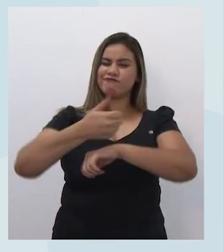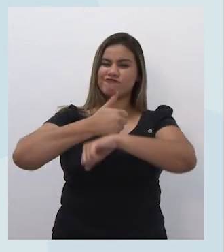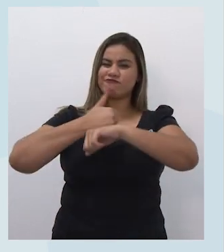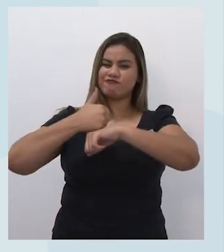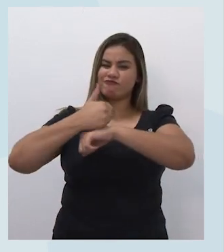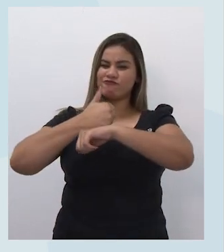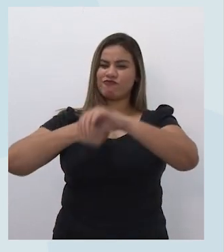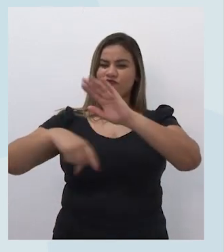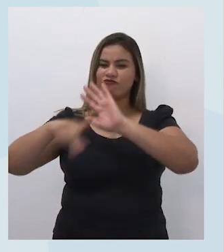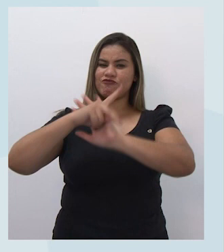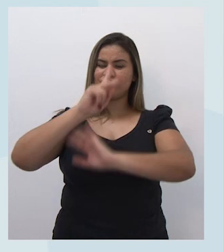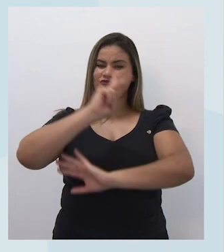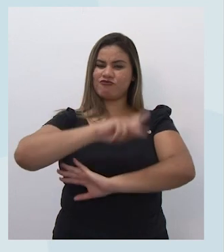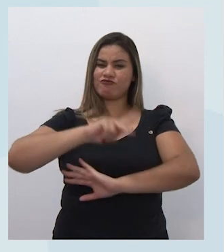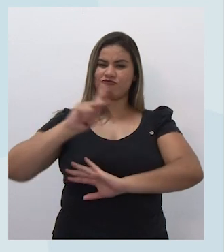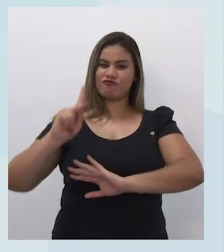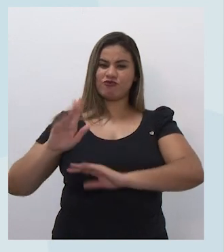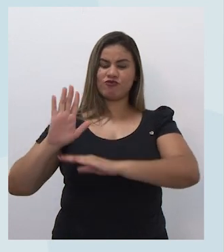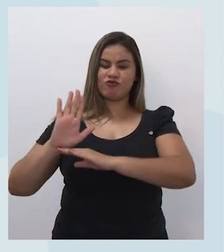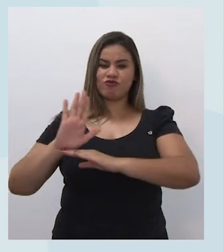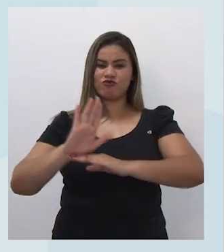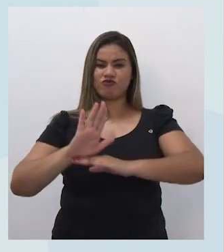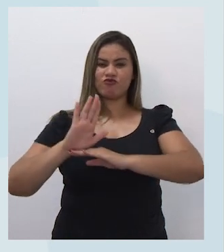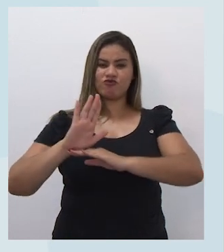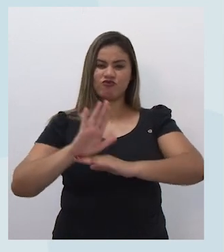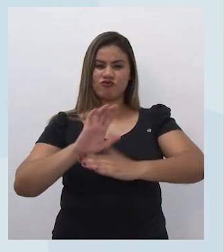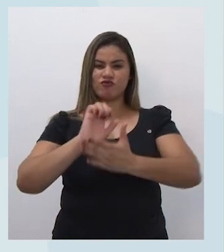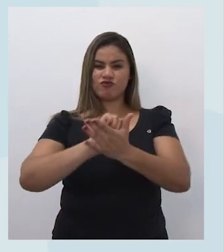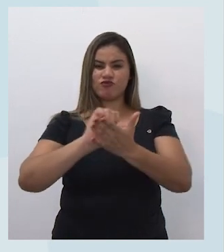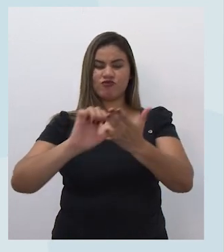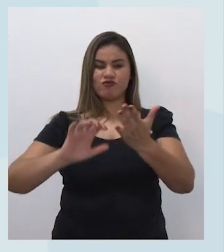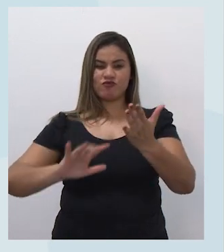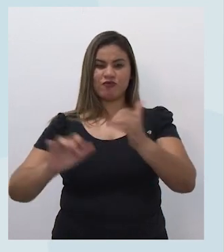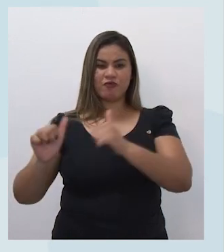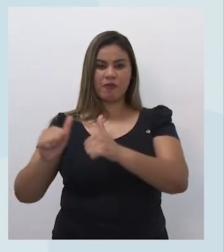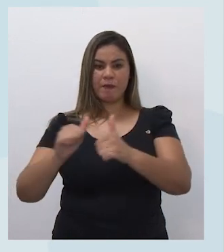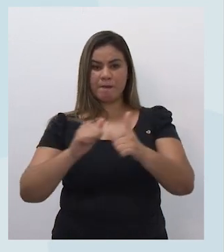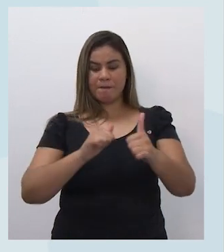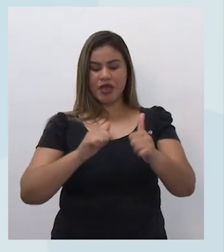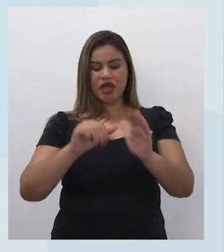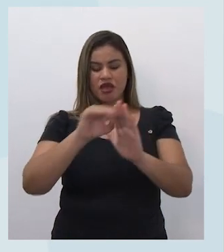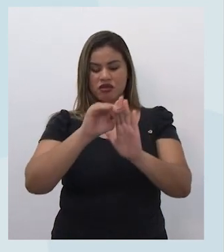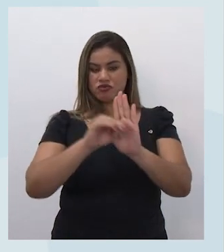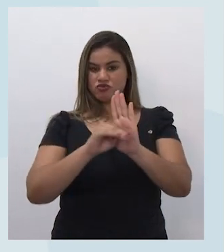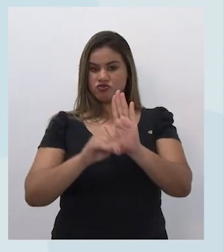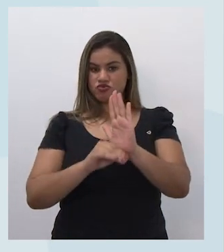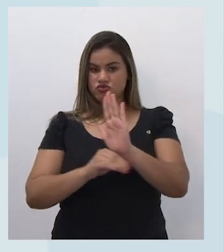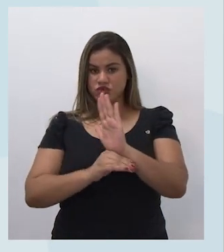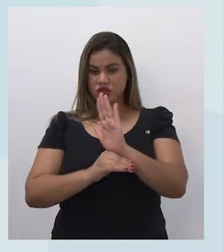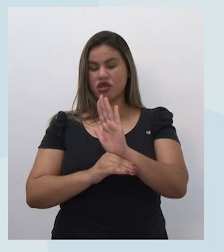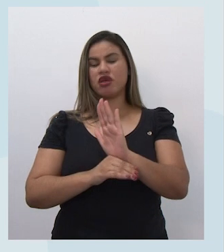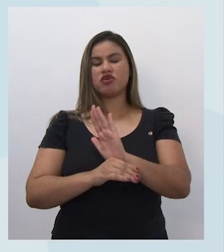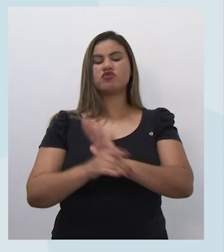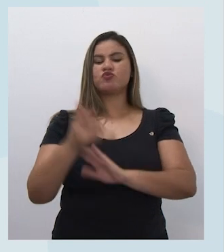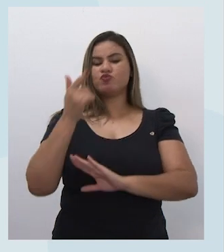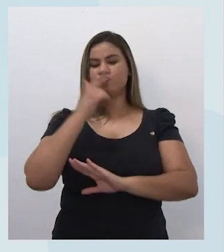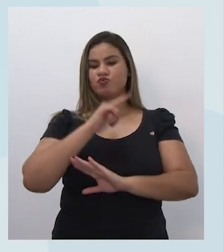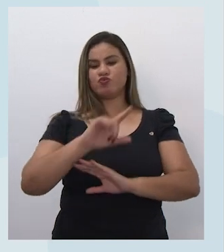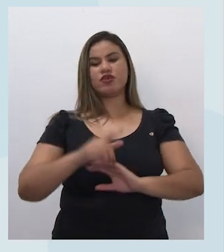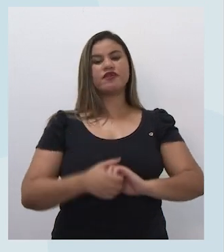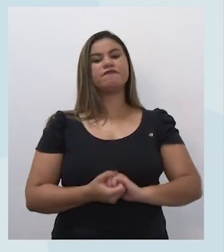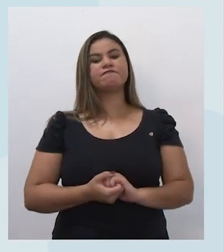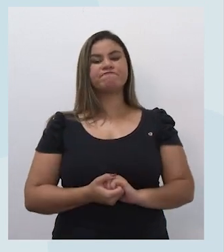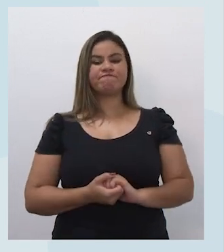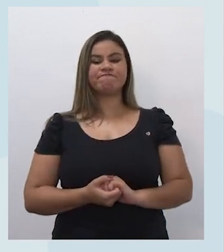do docente ali conduzindo a atividade, para que se elabore os roteiros coletivamente durante o planejamento. Temos